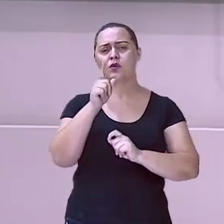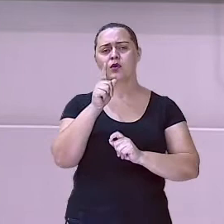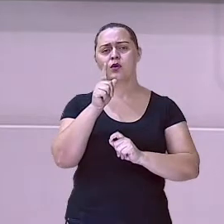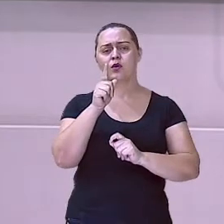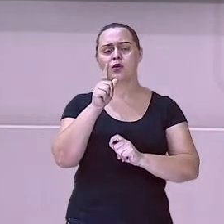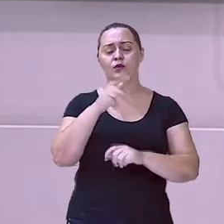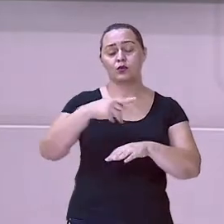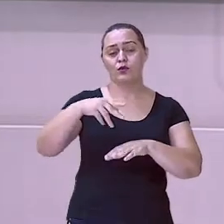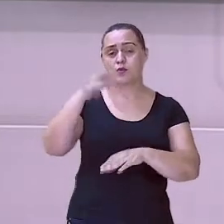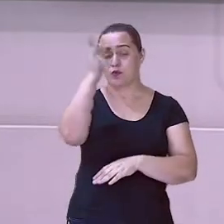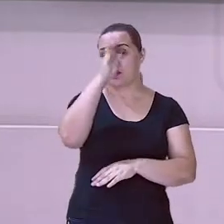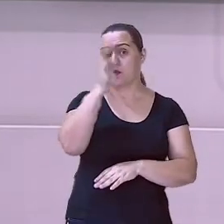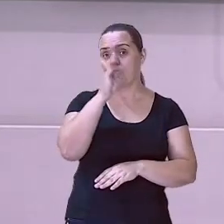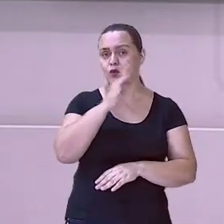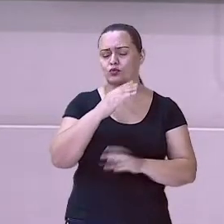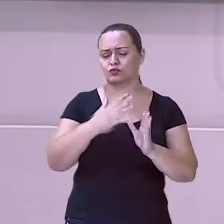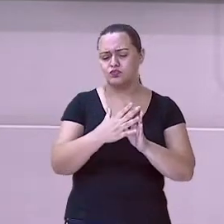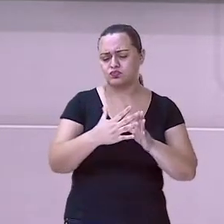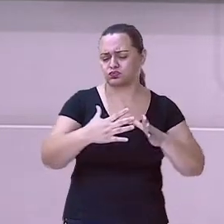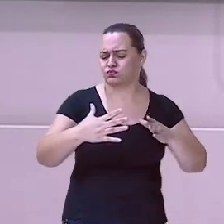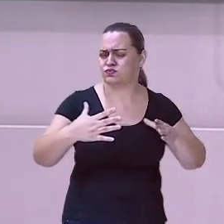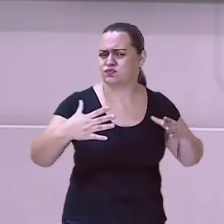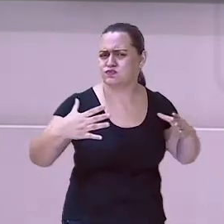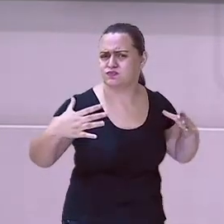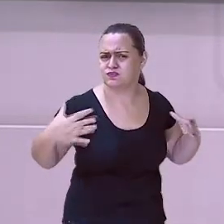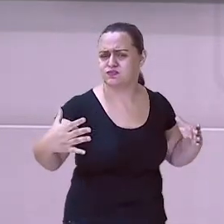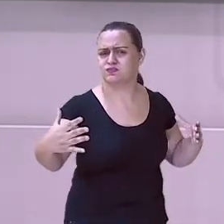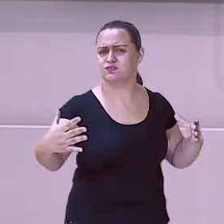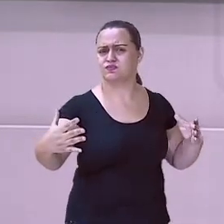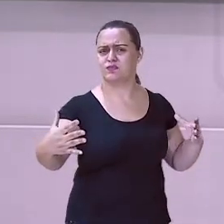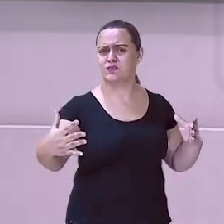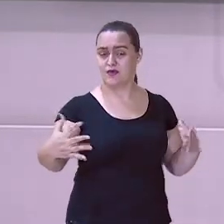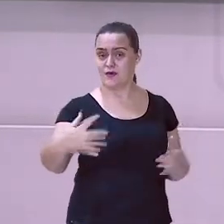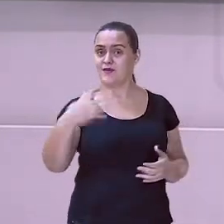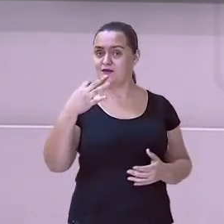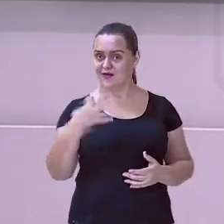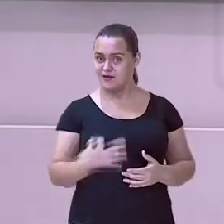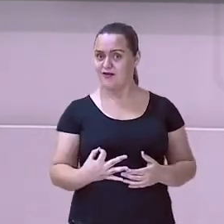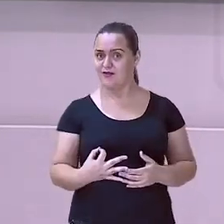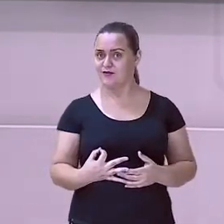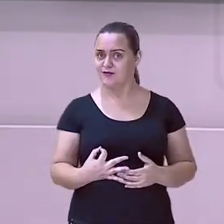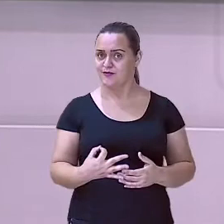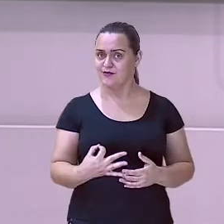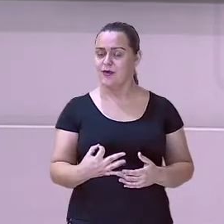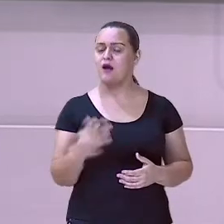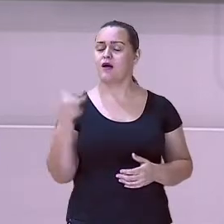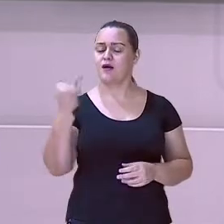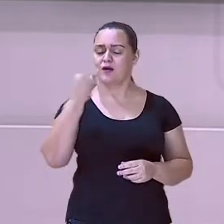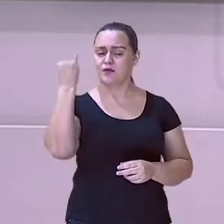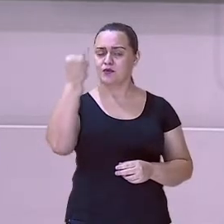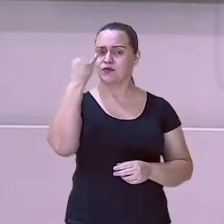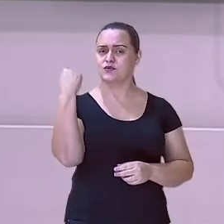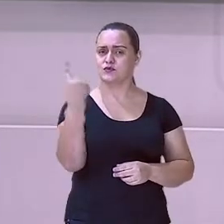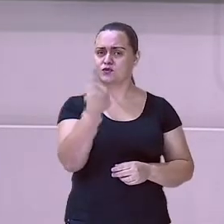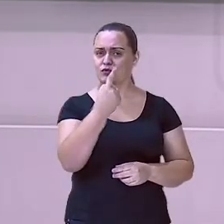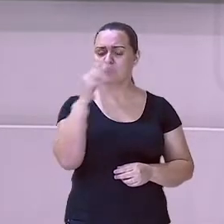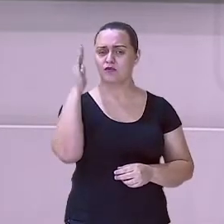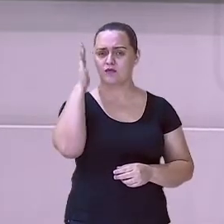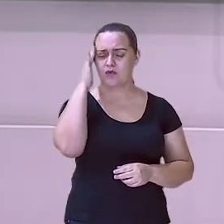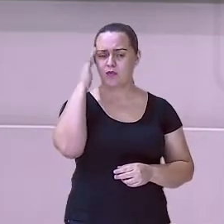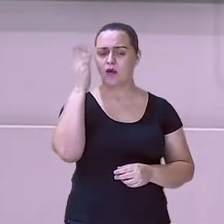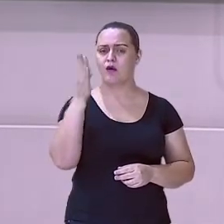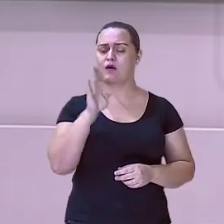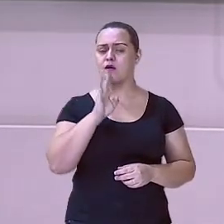continental, um país muito grande. Tudo isso é muito importante para nós e é